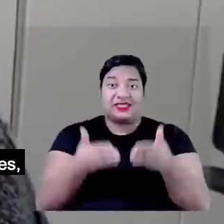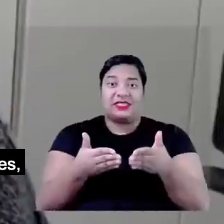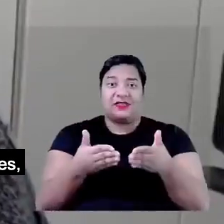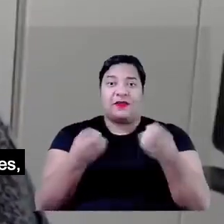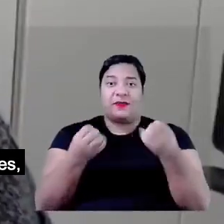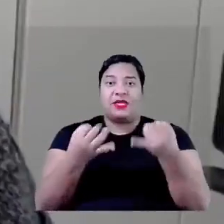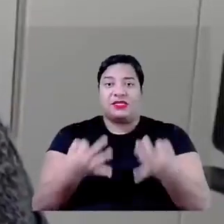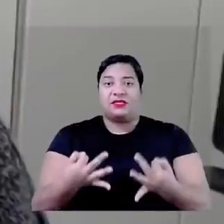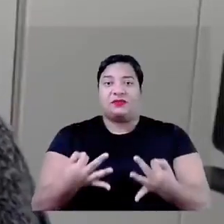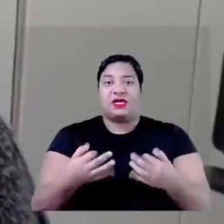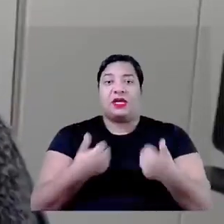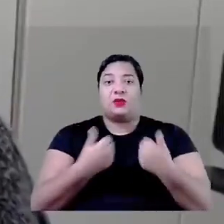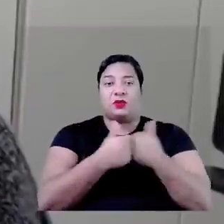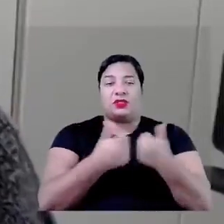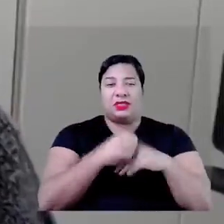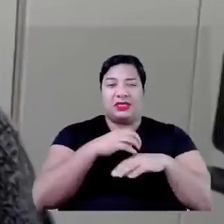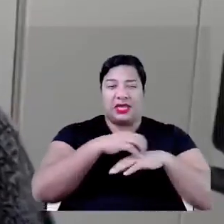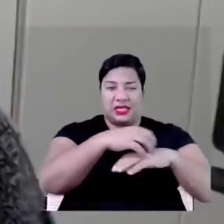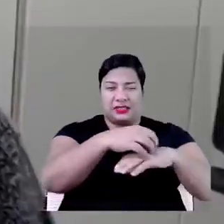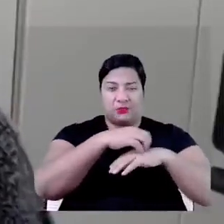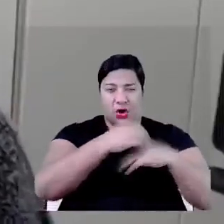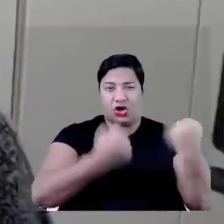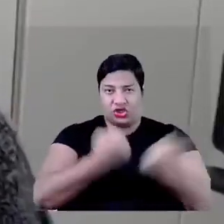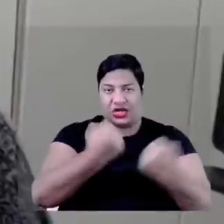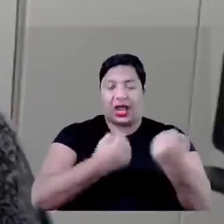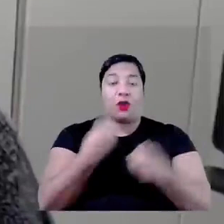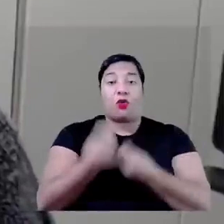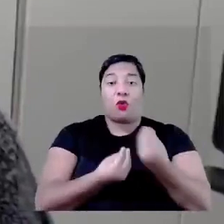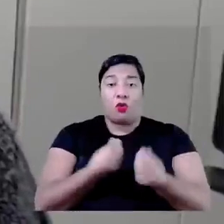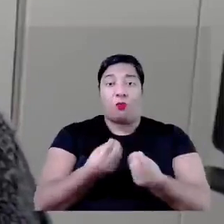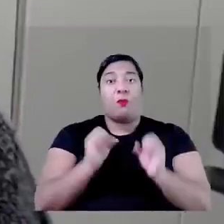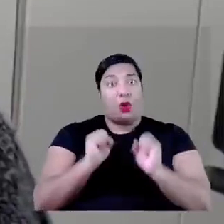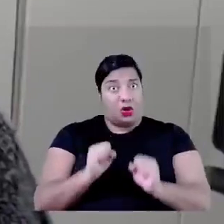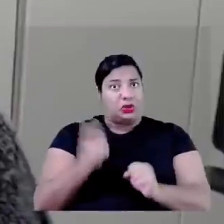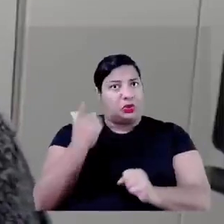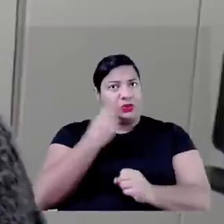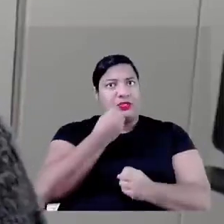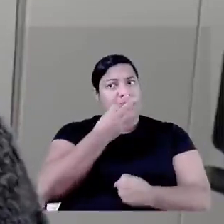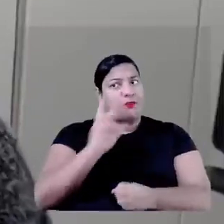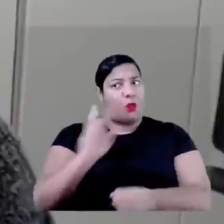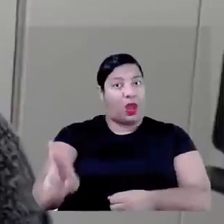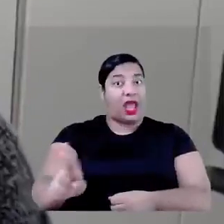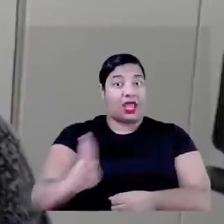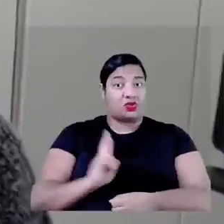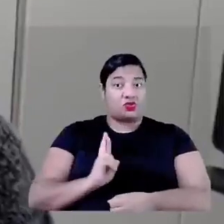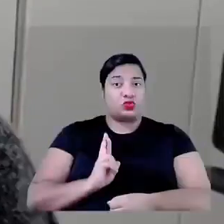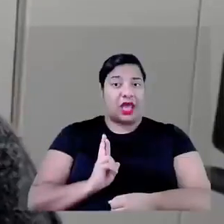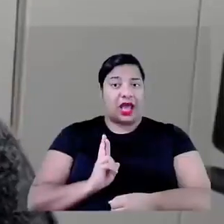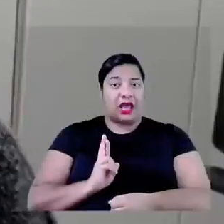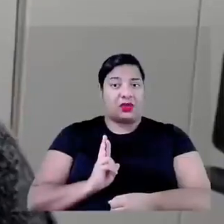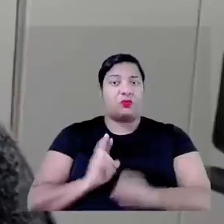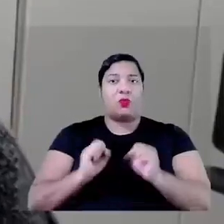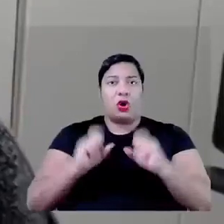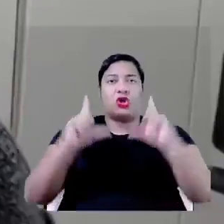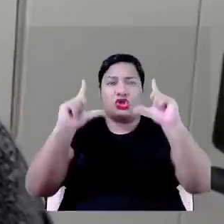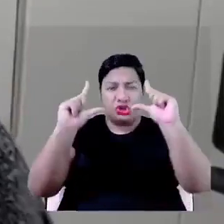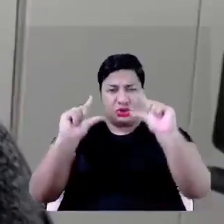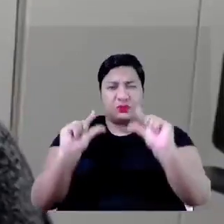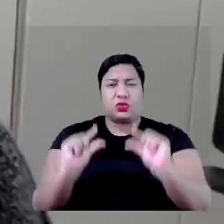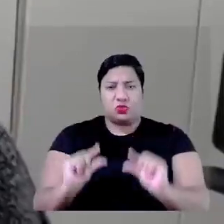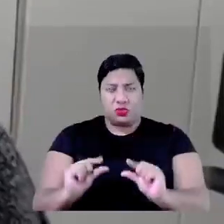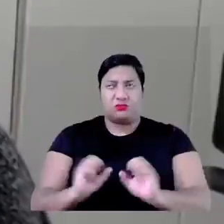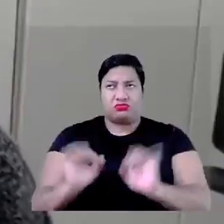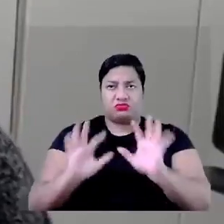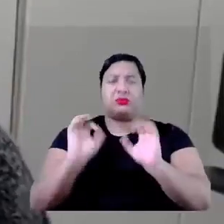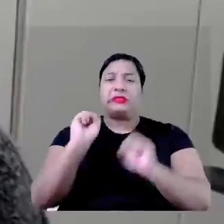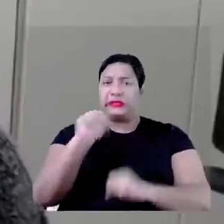dos transportes, ela pode trazer aí grandes resultados em termos de redução, mitigação de emissões, e aí,